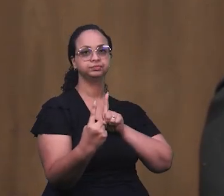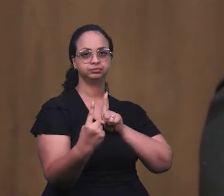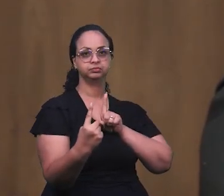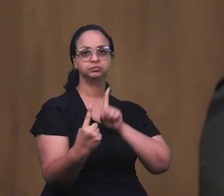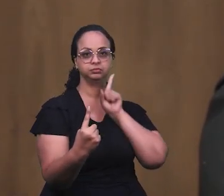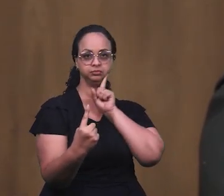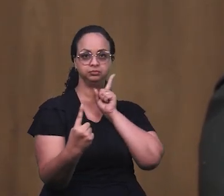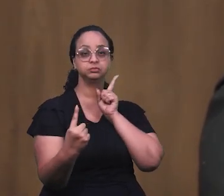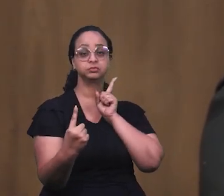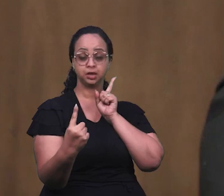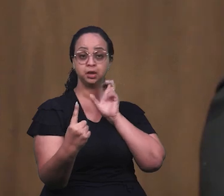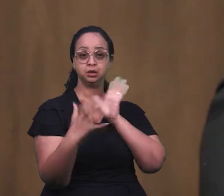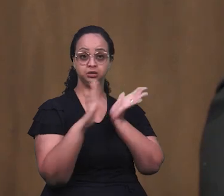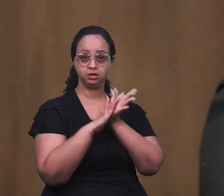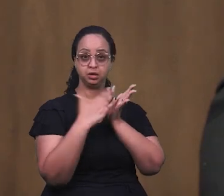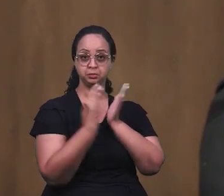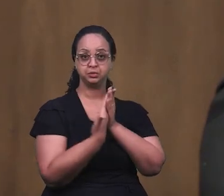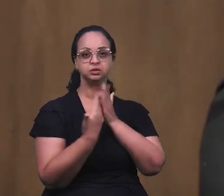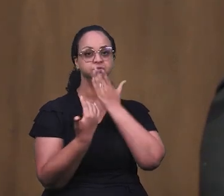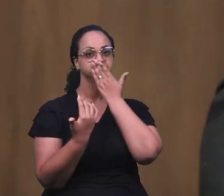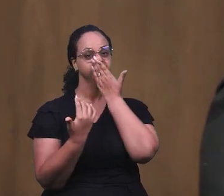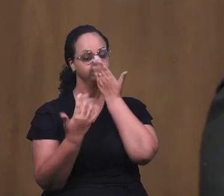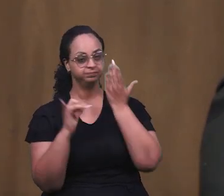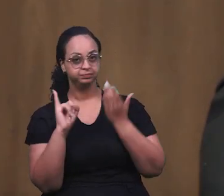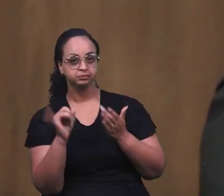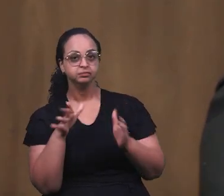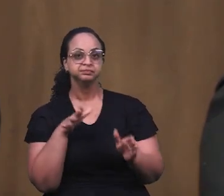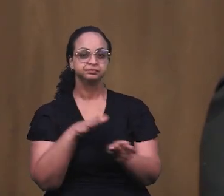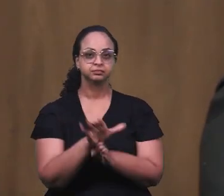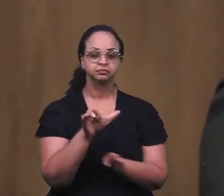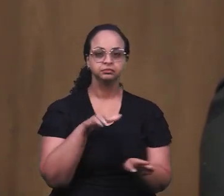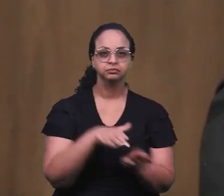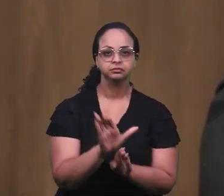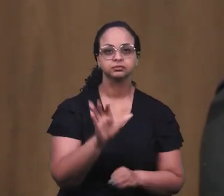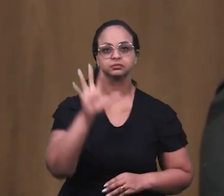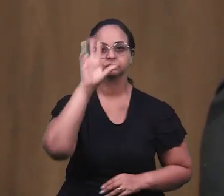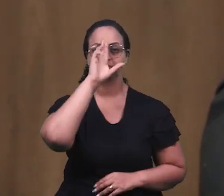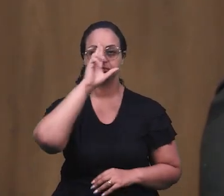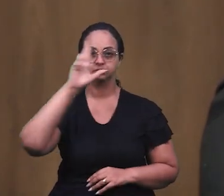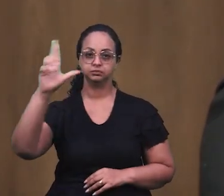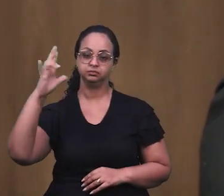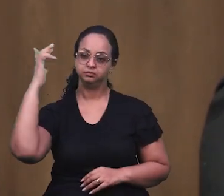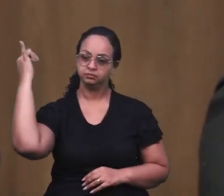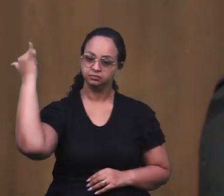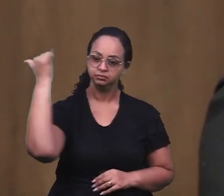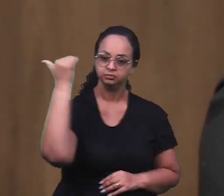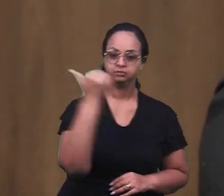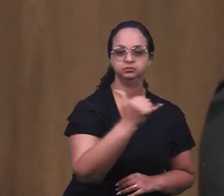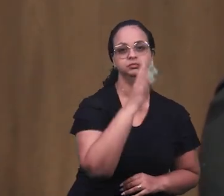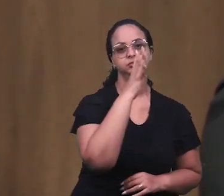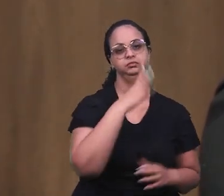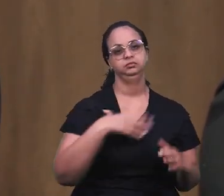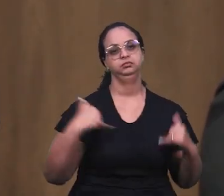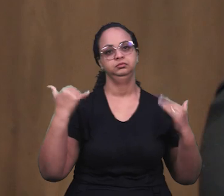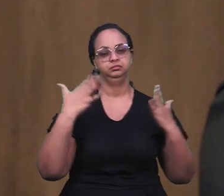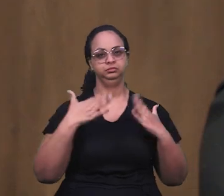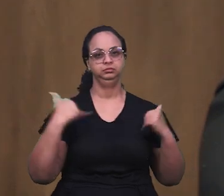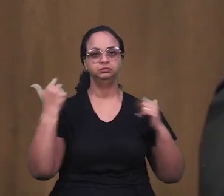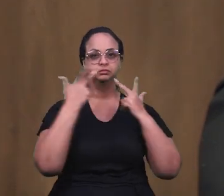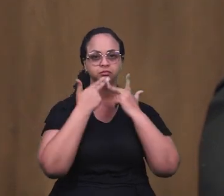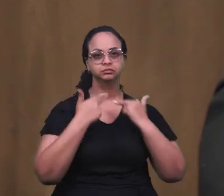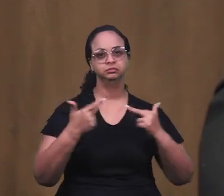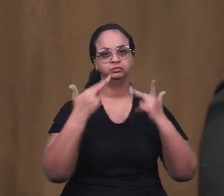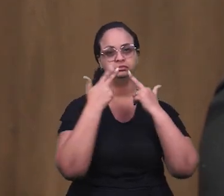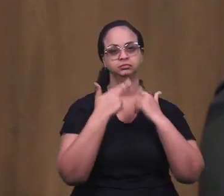surdo, interpretando cada detalhe. Se o pastor dá uma orientação, se o Senhor se manifesta numa interpretação de línguas, se